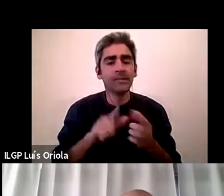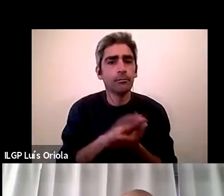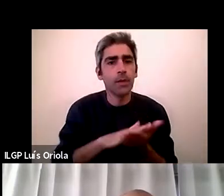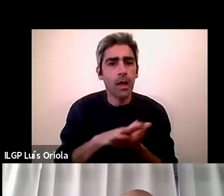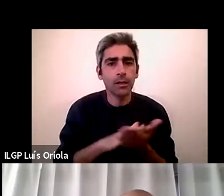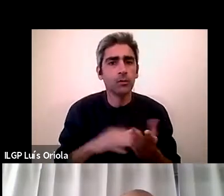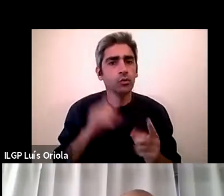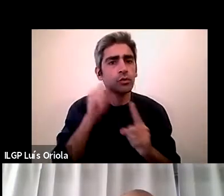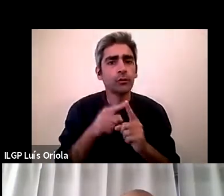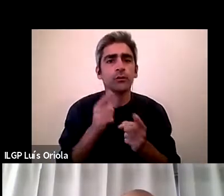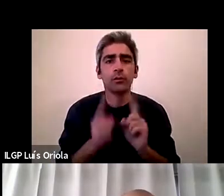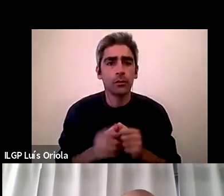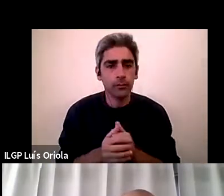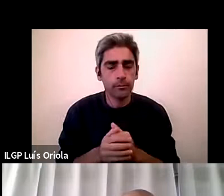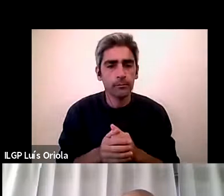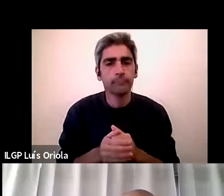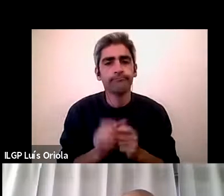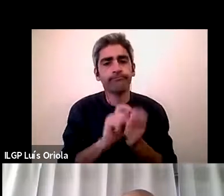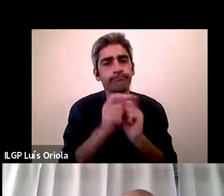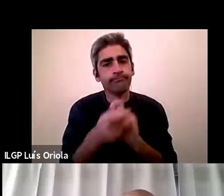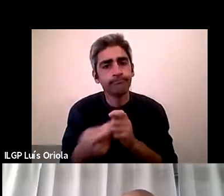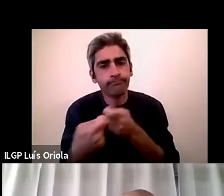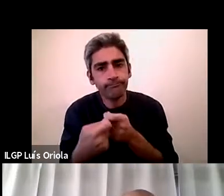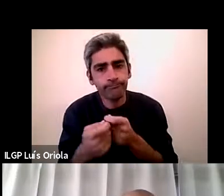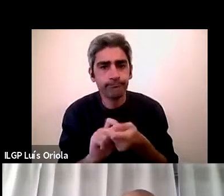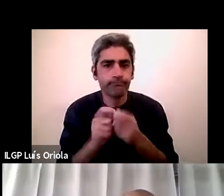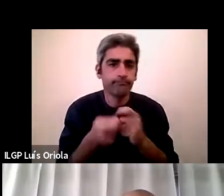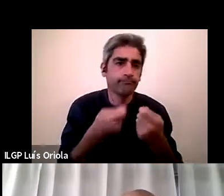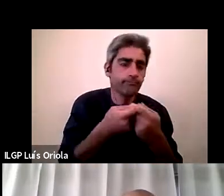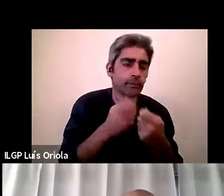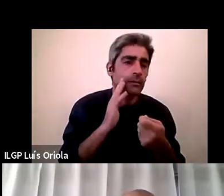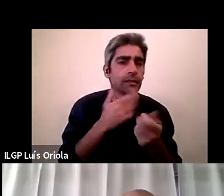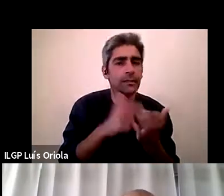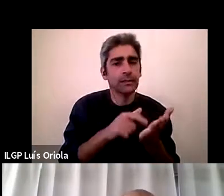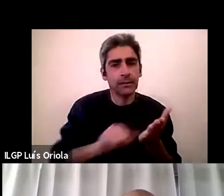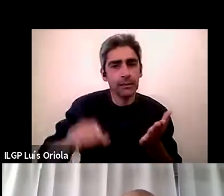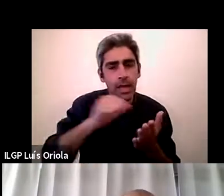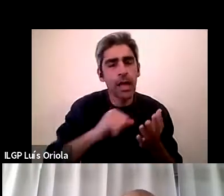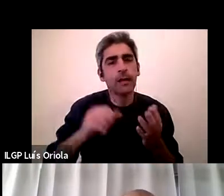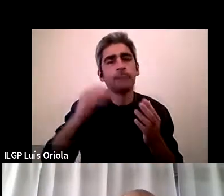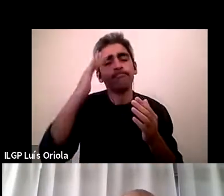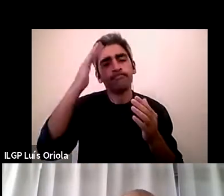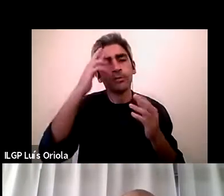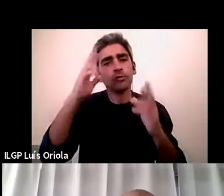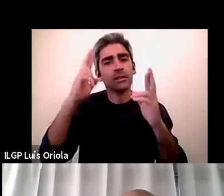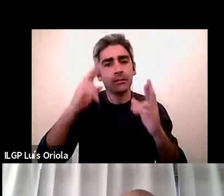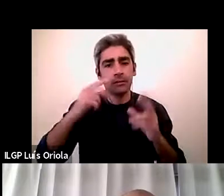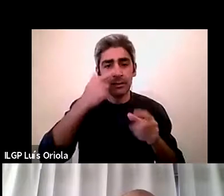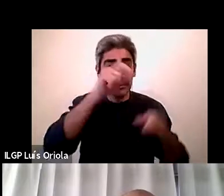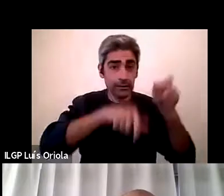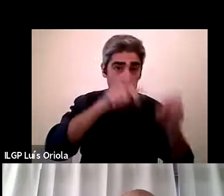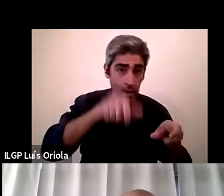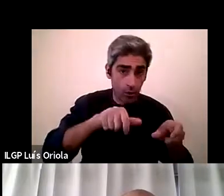como objetivo a adequação às necessidades e às expectativas de cidadãos e empresas.